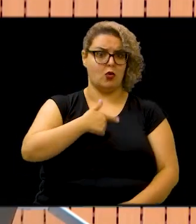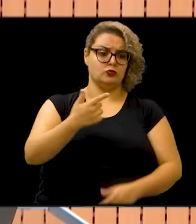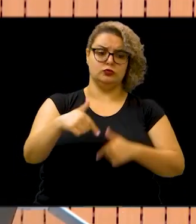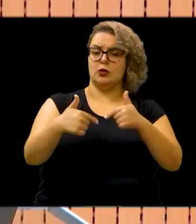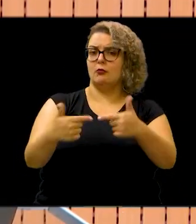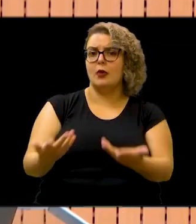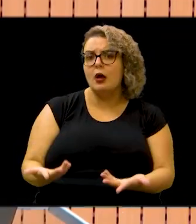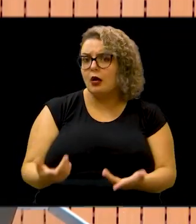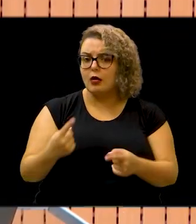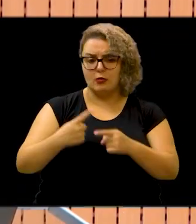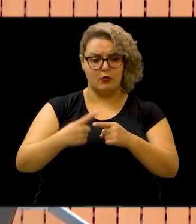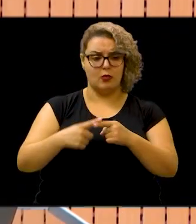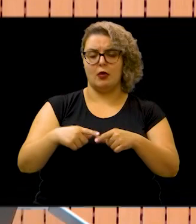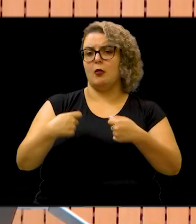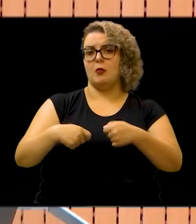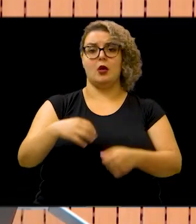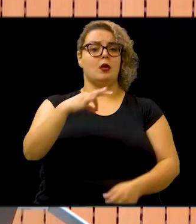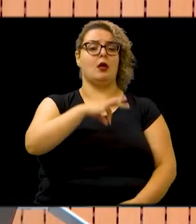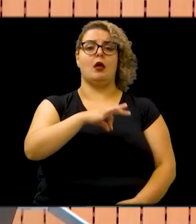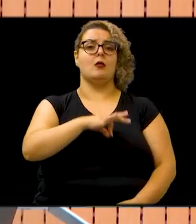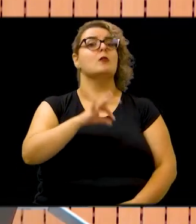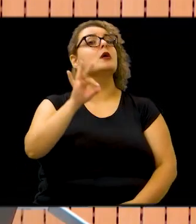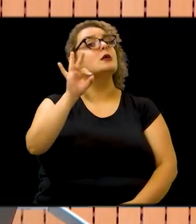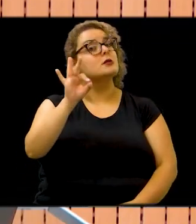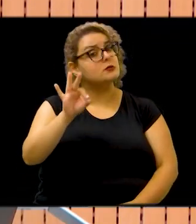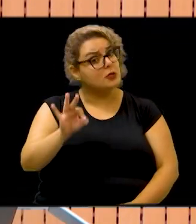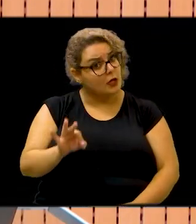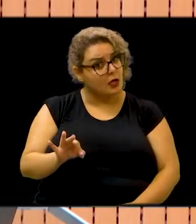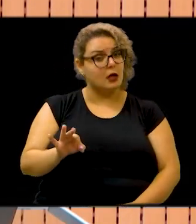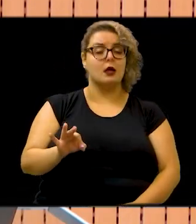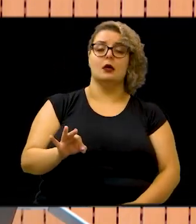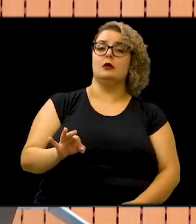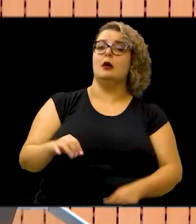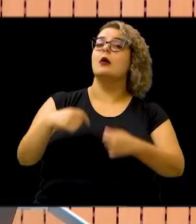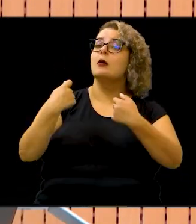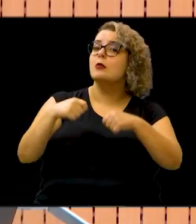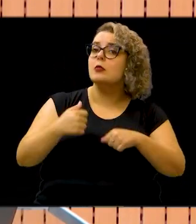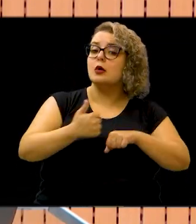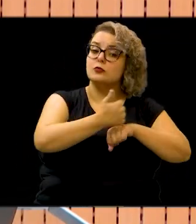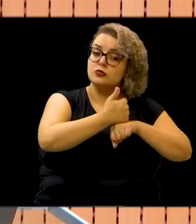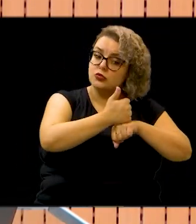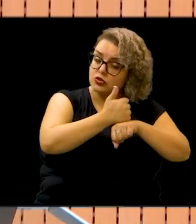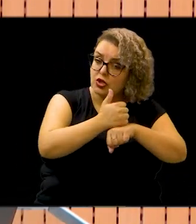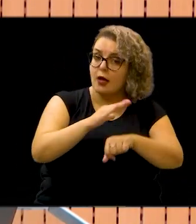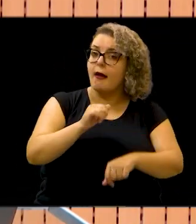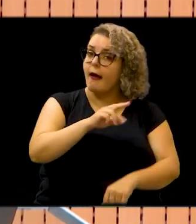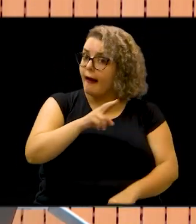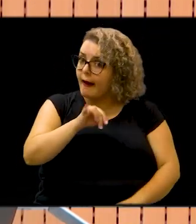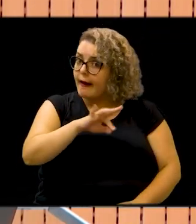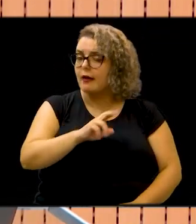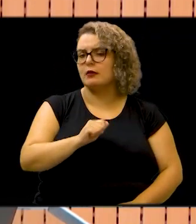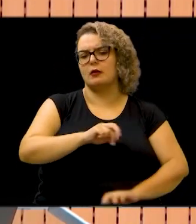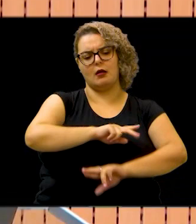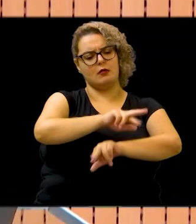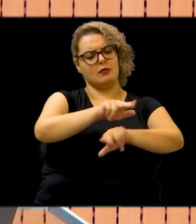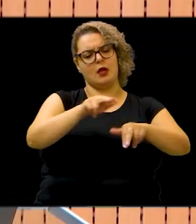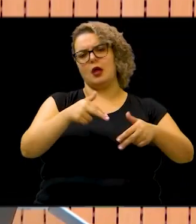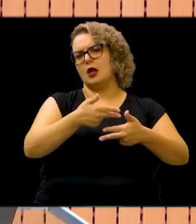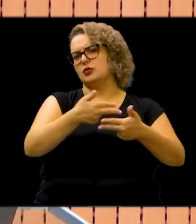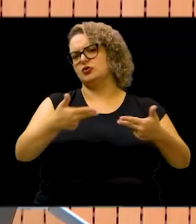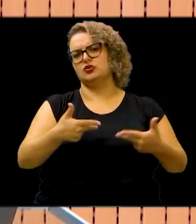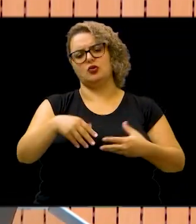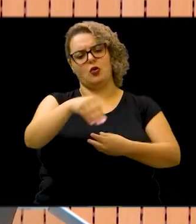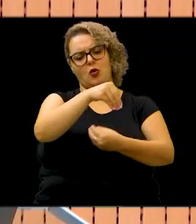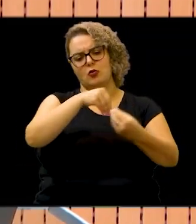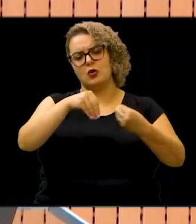dignidade no nosso trabalho, porque nós precisamos da remuneração adequada, nós precisamos de carreira, nós precisamos de um